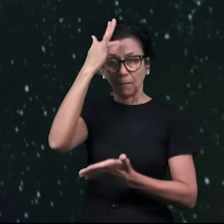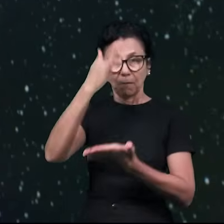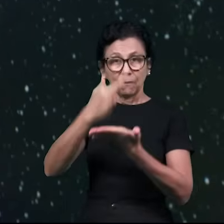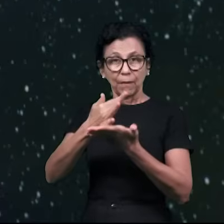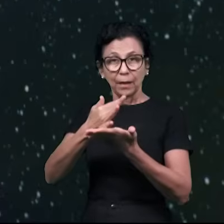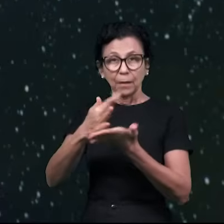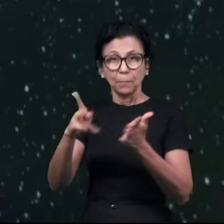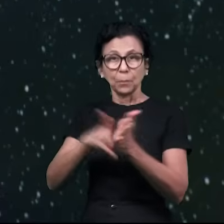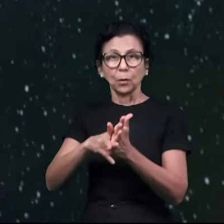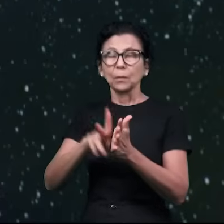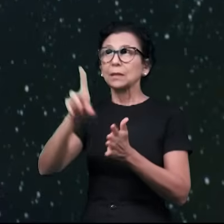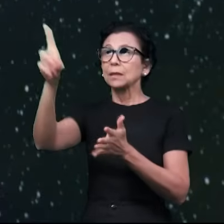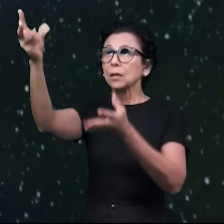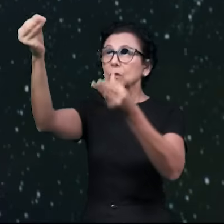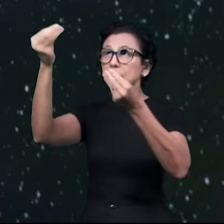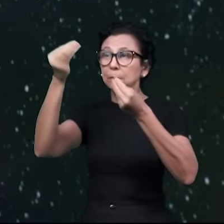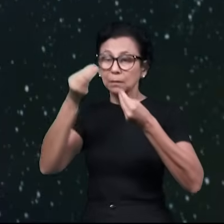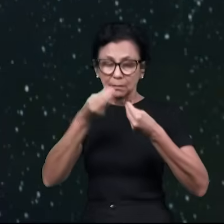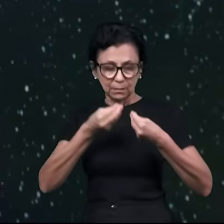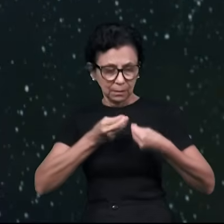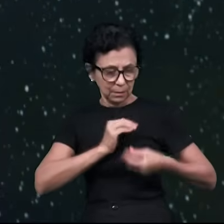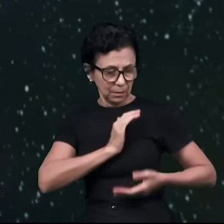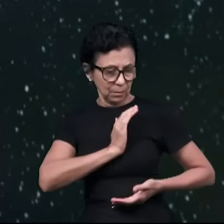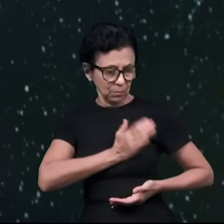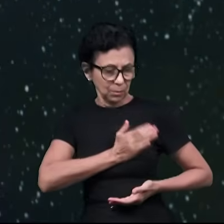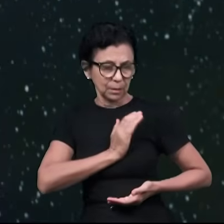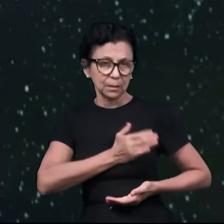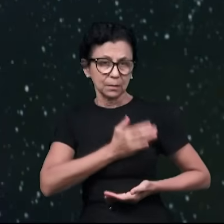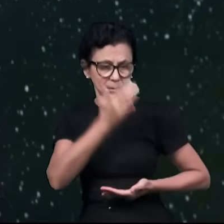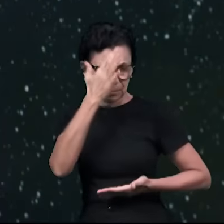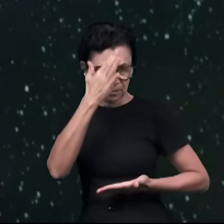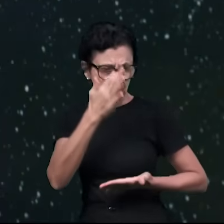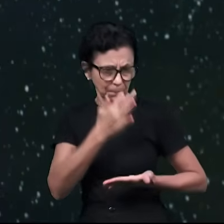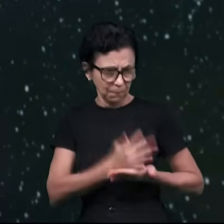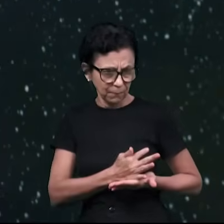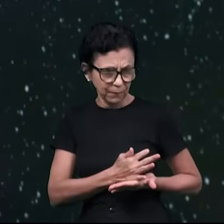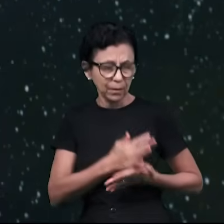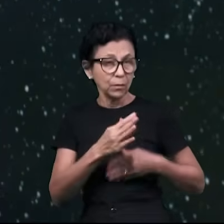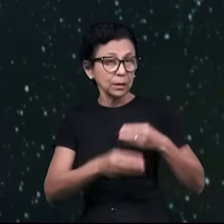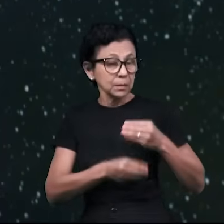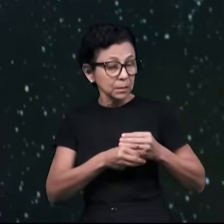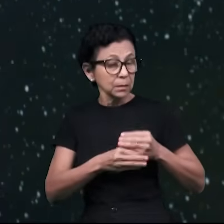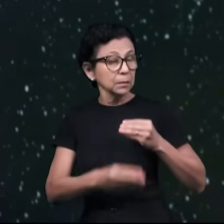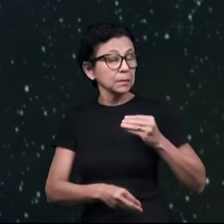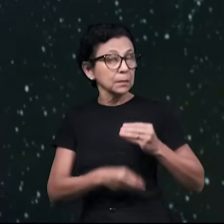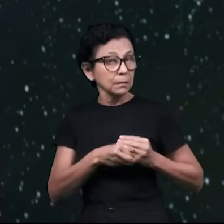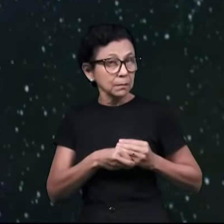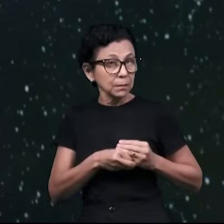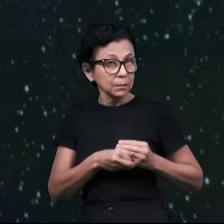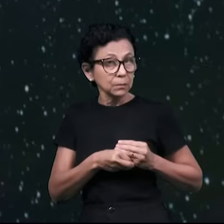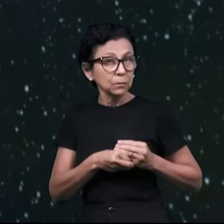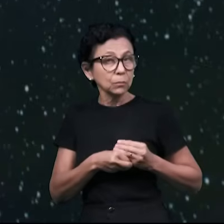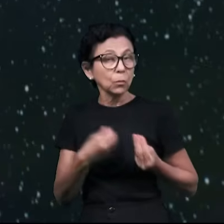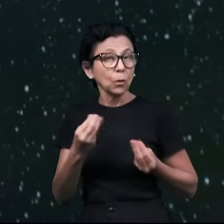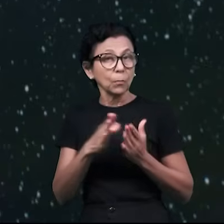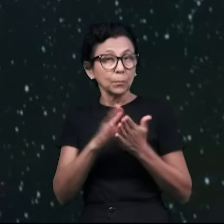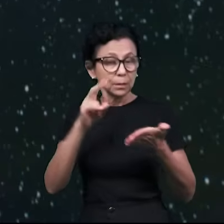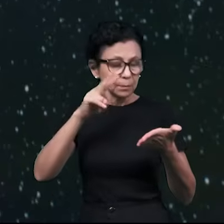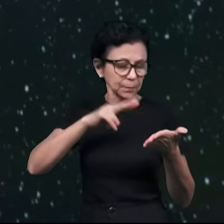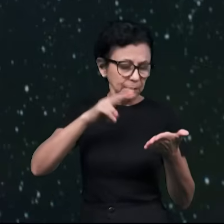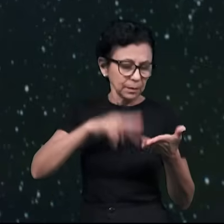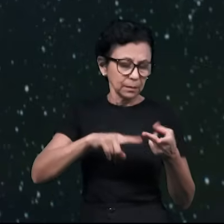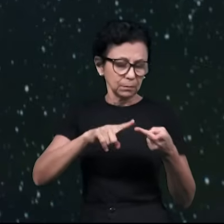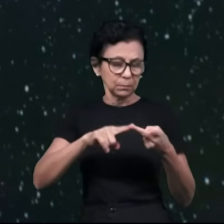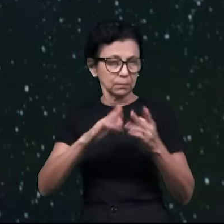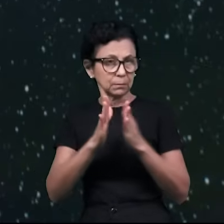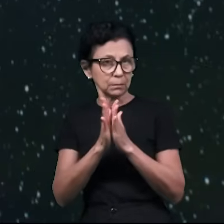Deus colocou no meu coração e eu vou alimentando essa fé como? Com a palavra, com a oração, com